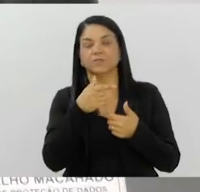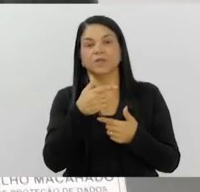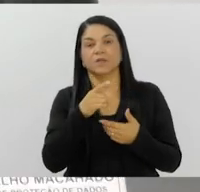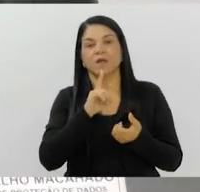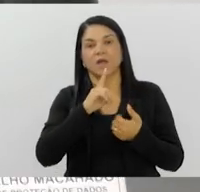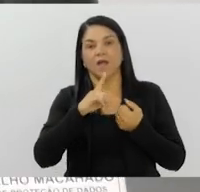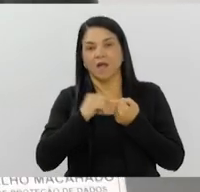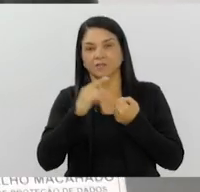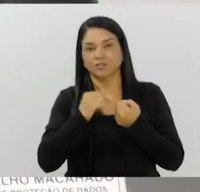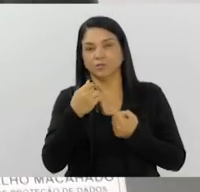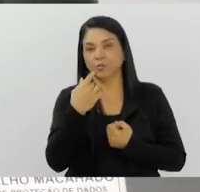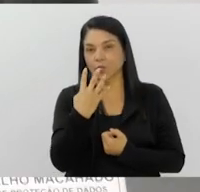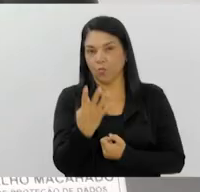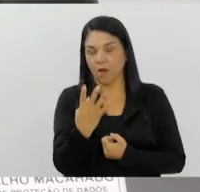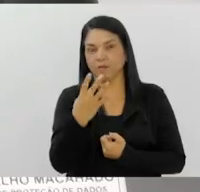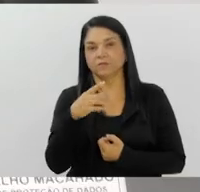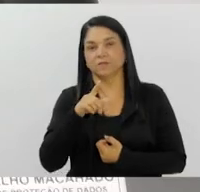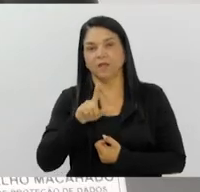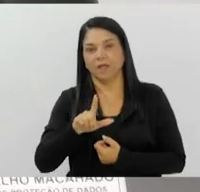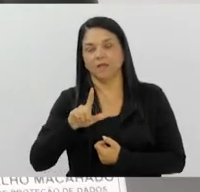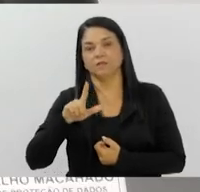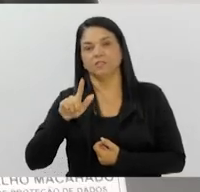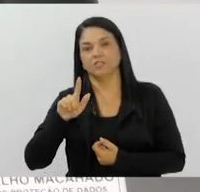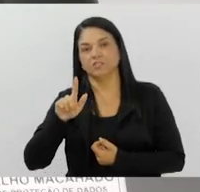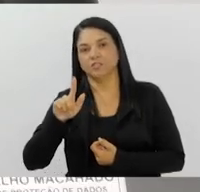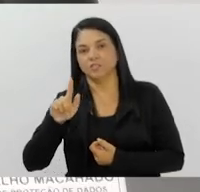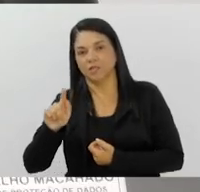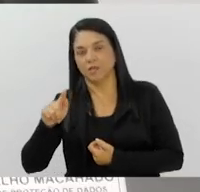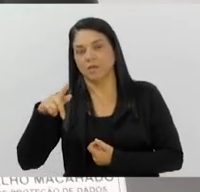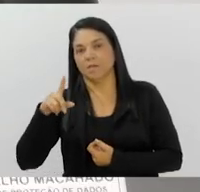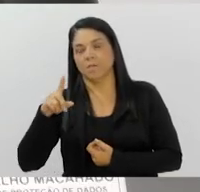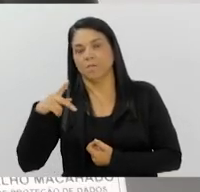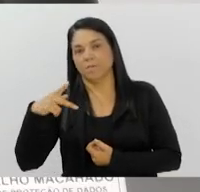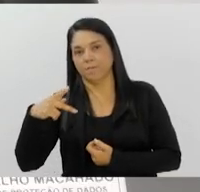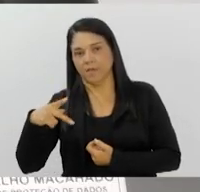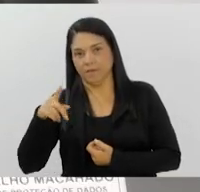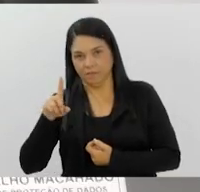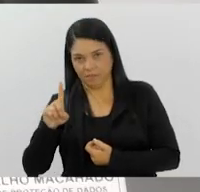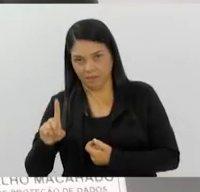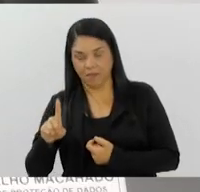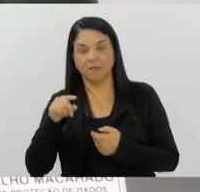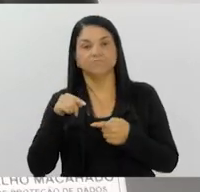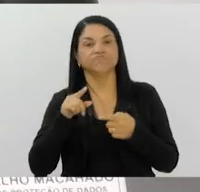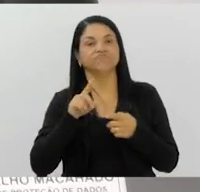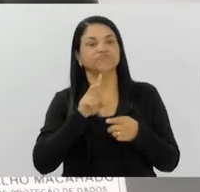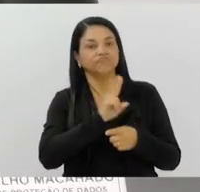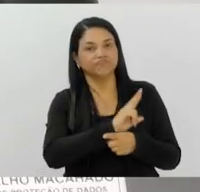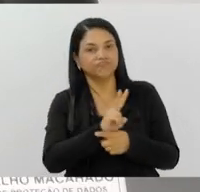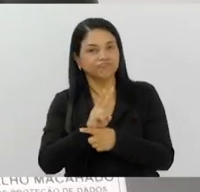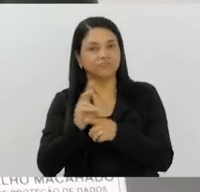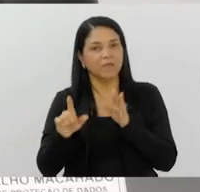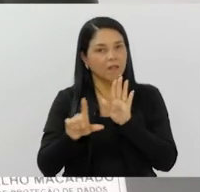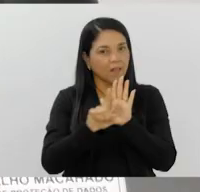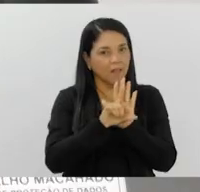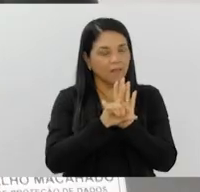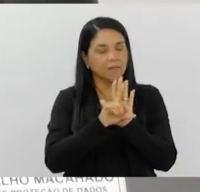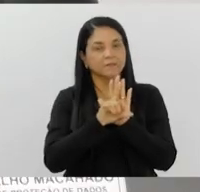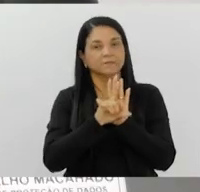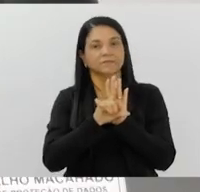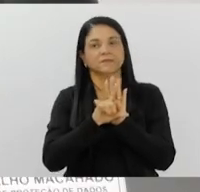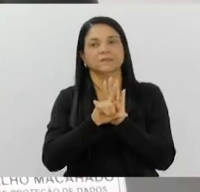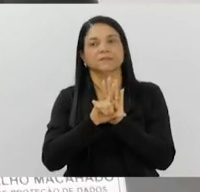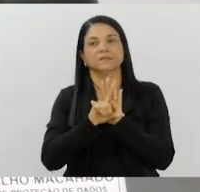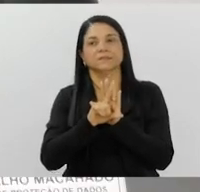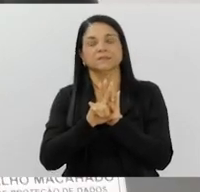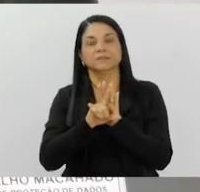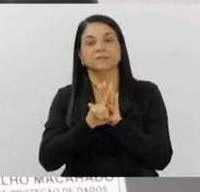eh eh da lgpd ele traz ali uma série de hipóteses em que a a lei geral de proteção de dados ela de fato ela não não incide